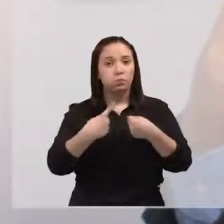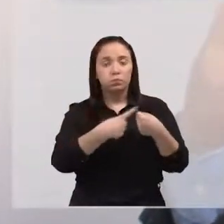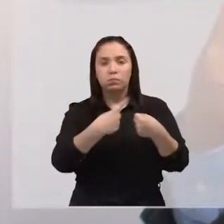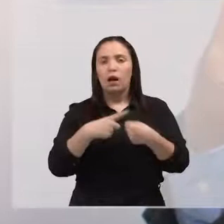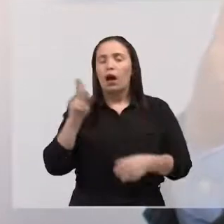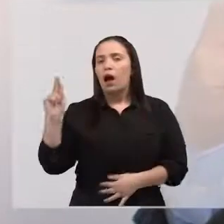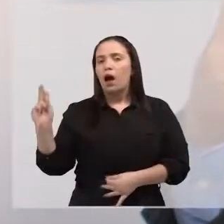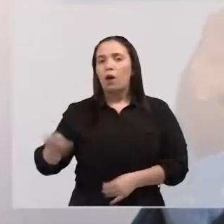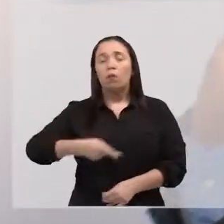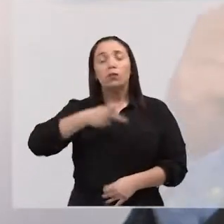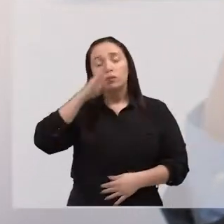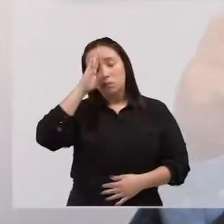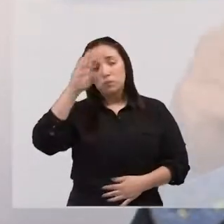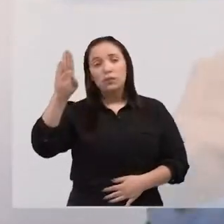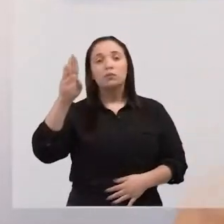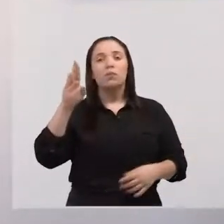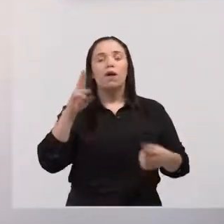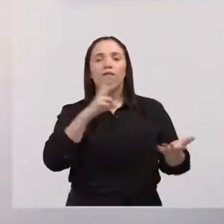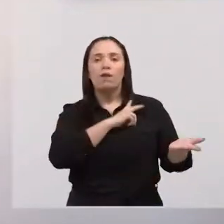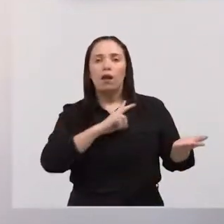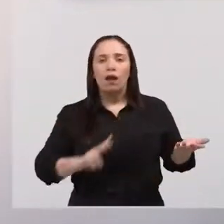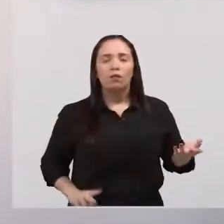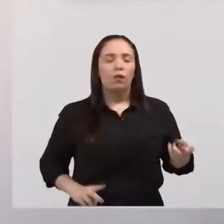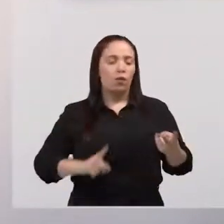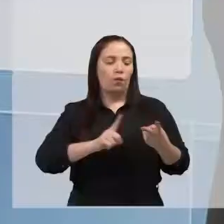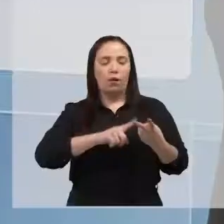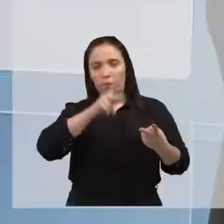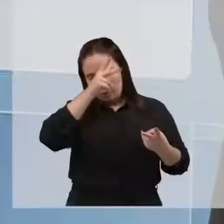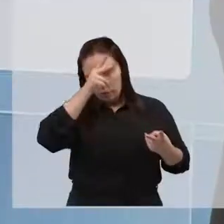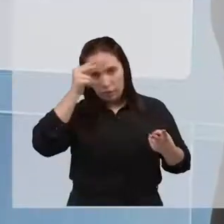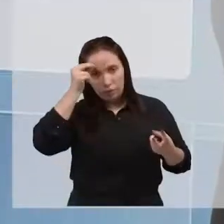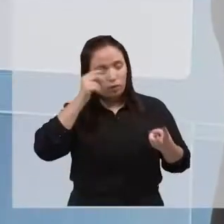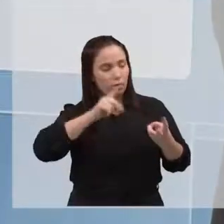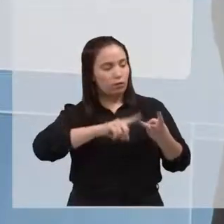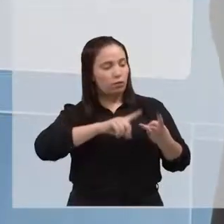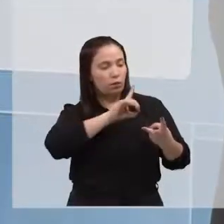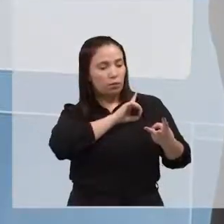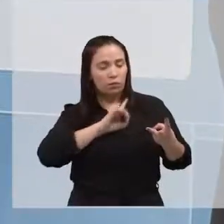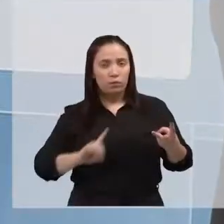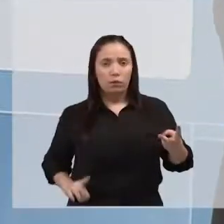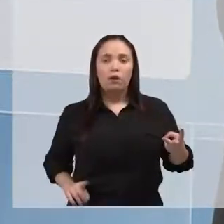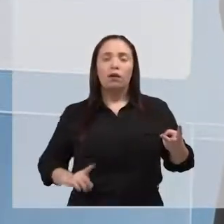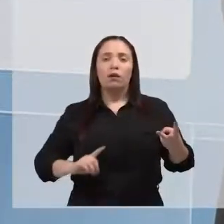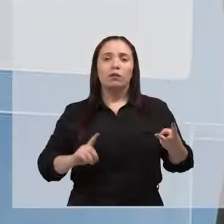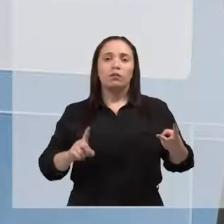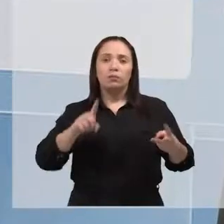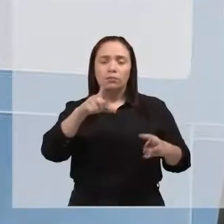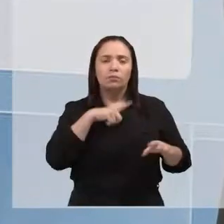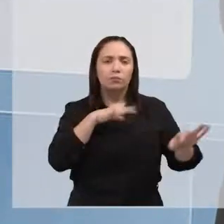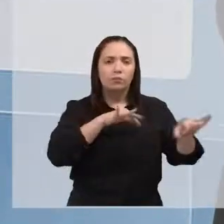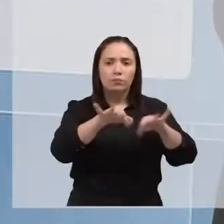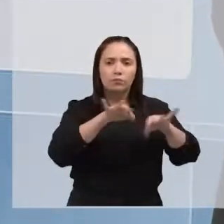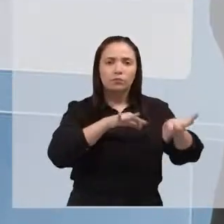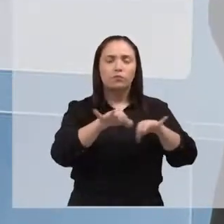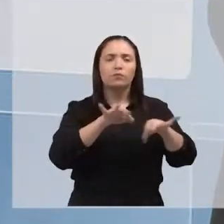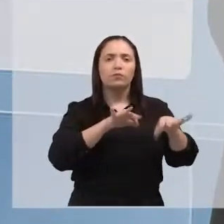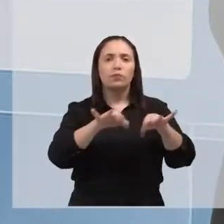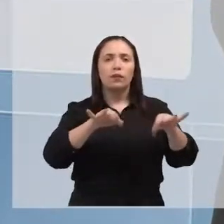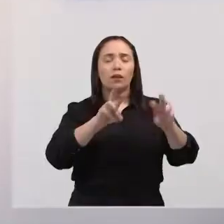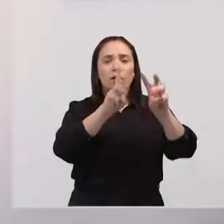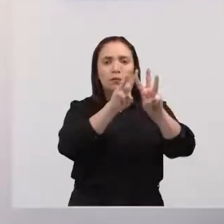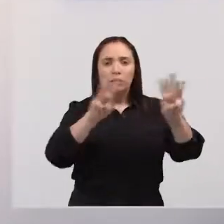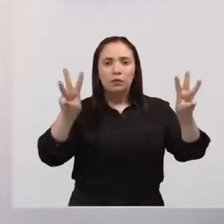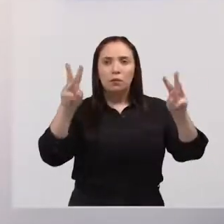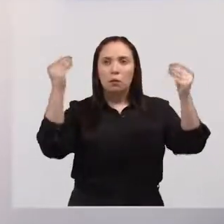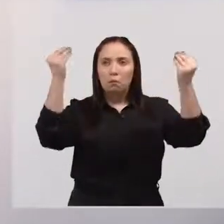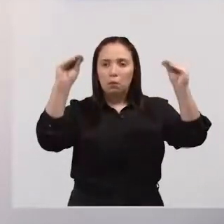Principalmente contra vereadores, prefeitos, deputados. E você faz o blog, você bota notícia, você coloca a notícia na mídia, ela